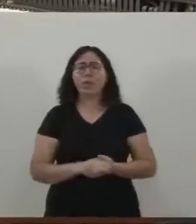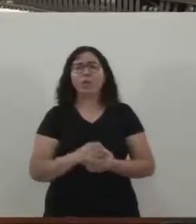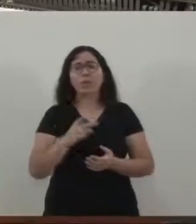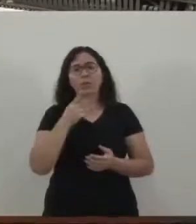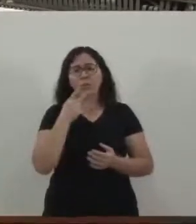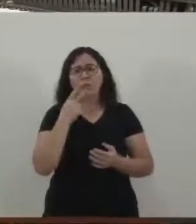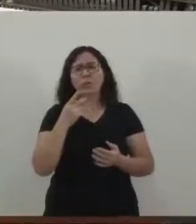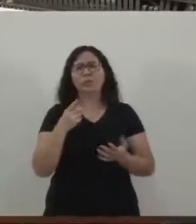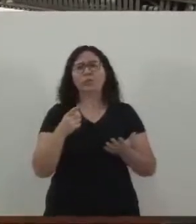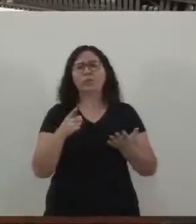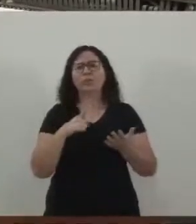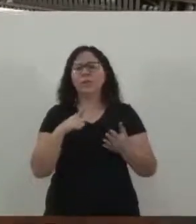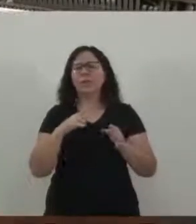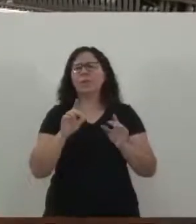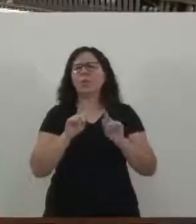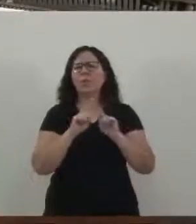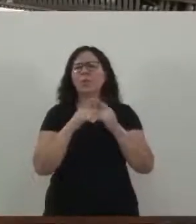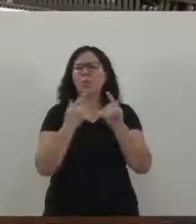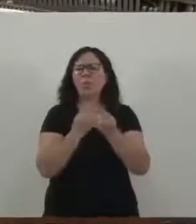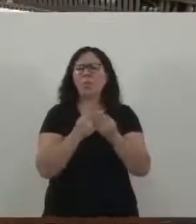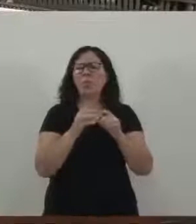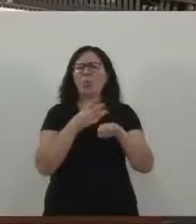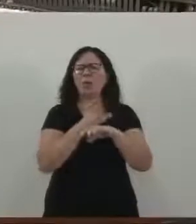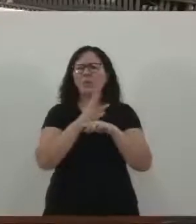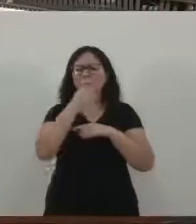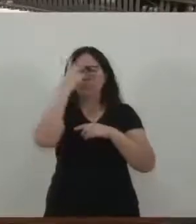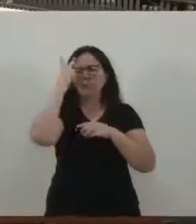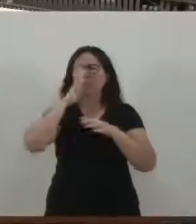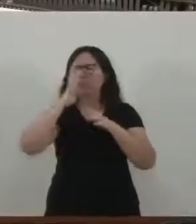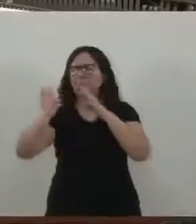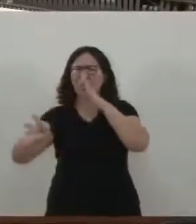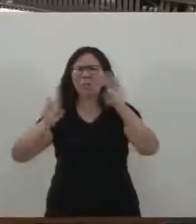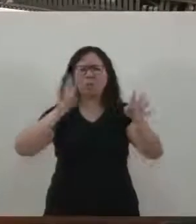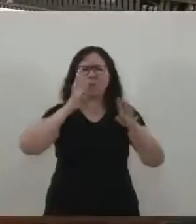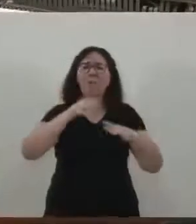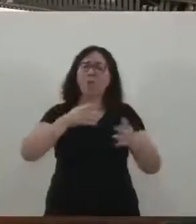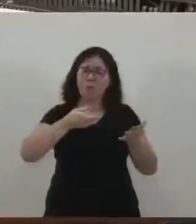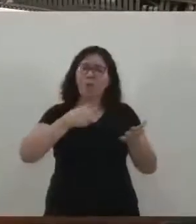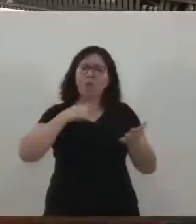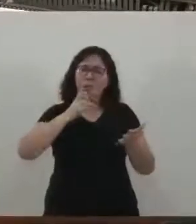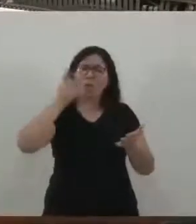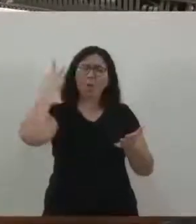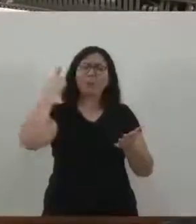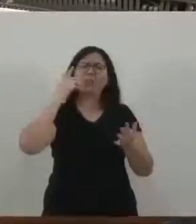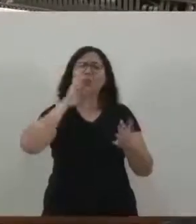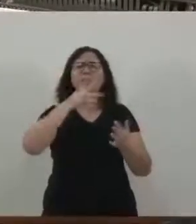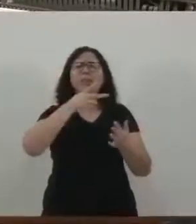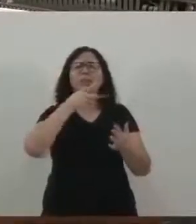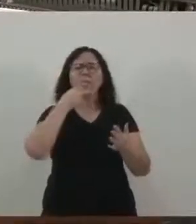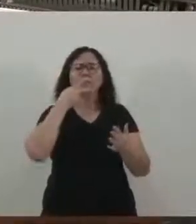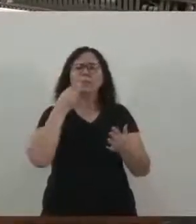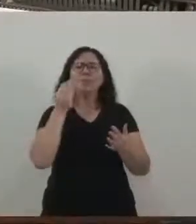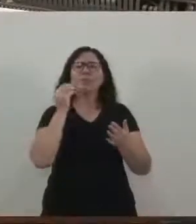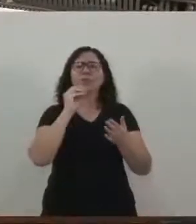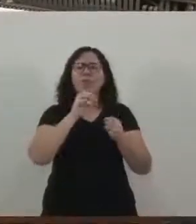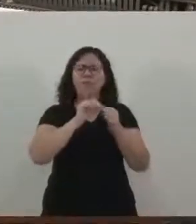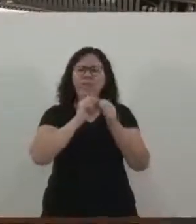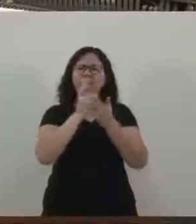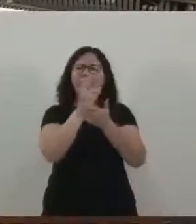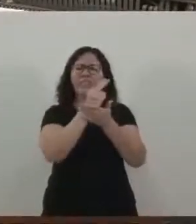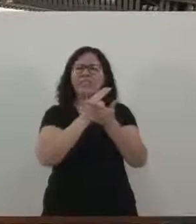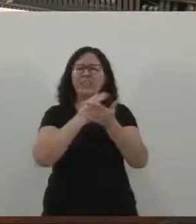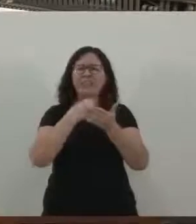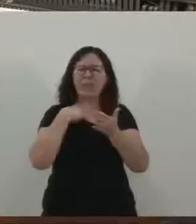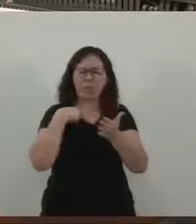estar correndo tantos grupos do WhatsApp aí, pessoas atacando. Como eu disse, eu vi que eu fui atacado em uma lá, que a pessoa, vou até falar, me colocou de joelhos aos pés